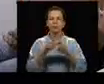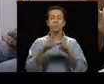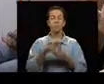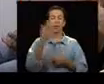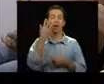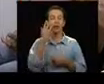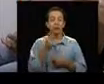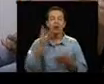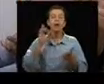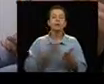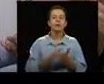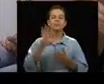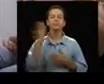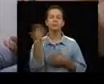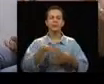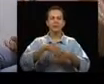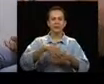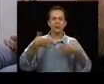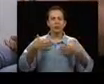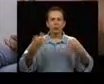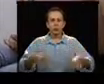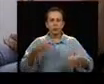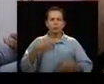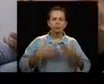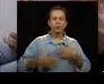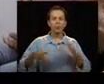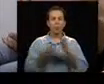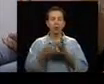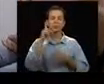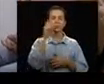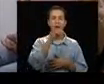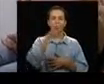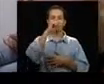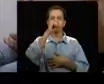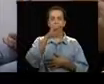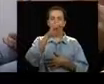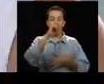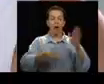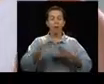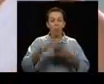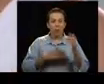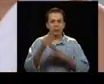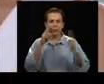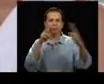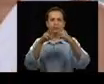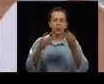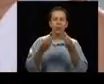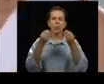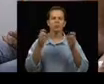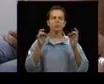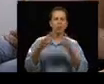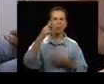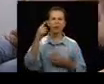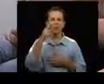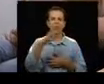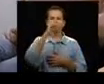na rua. E aquela criança, na realidade, aquele sintoma que ela estava apresentando, que era uma dificuldade, né, respiratória, e que se de repente o profissional não tem um